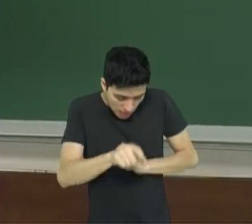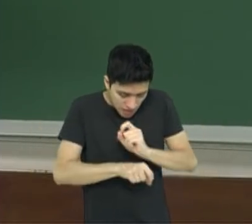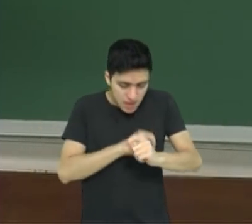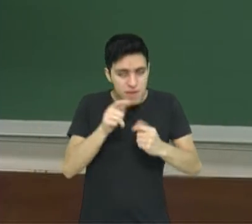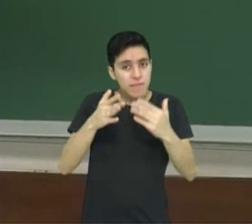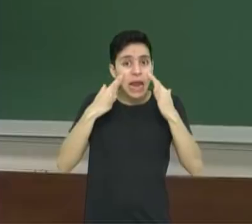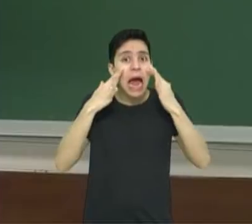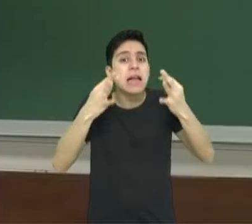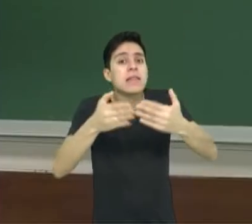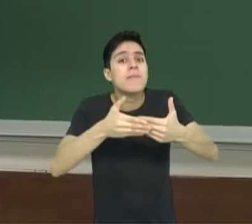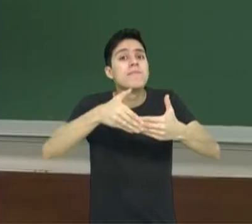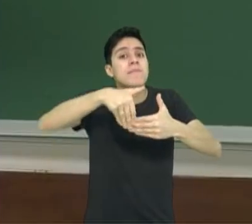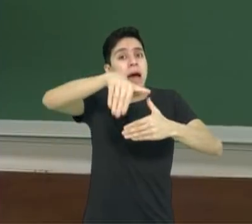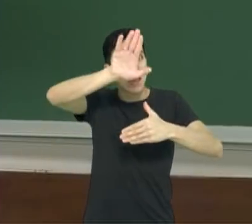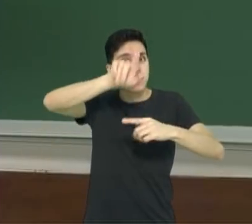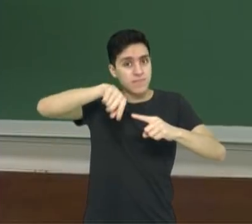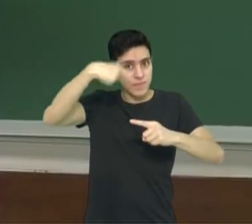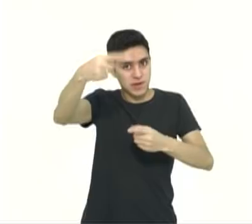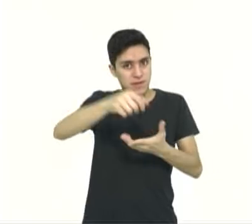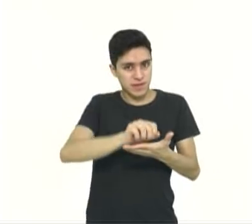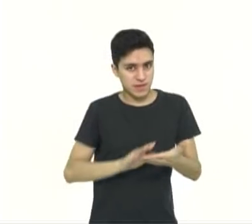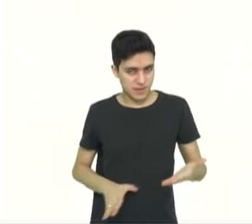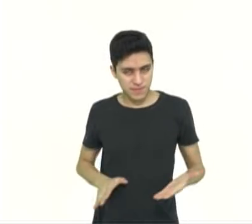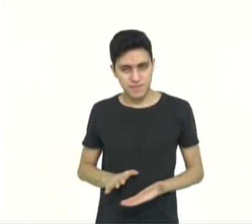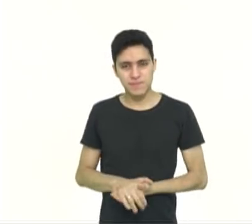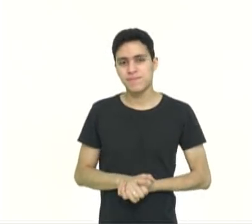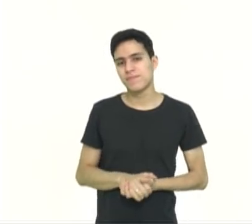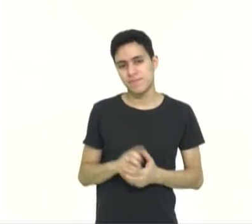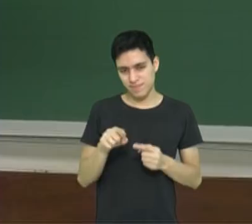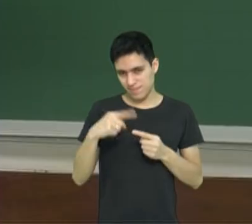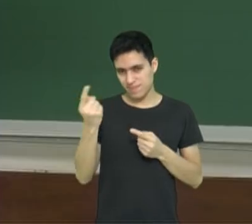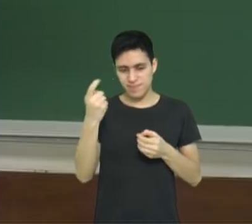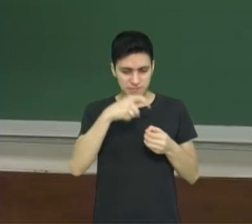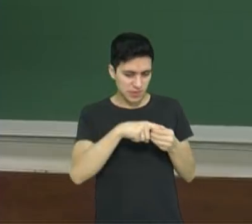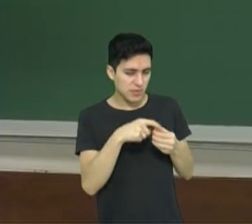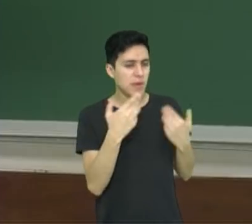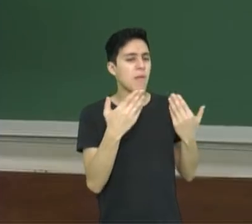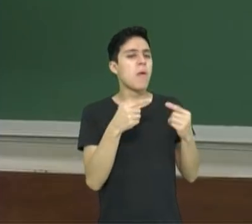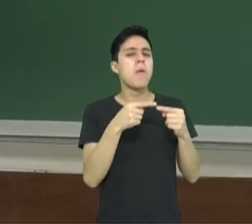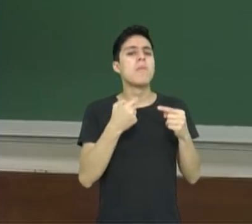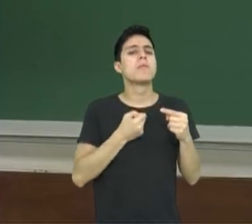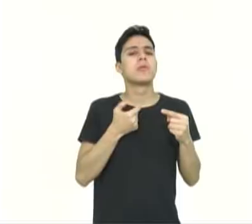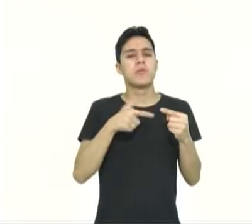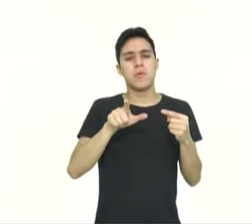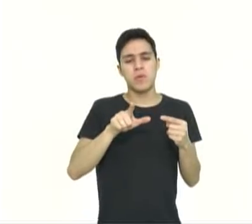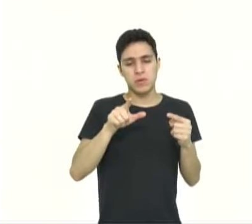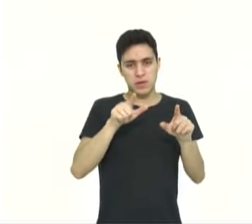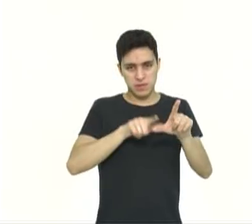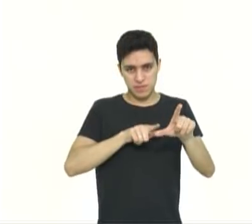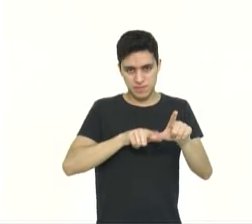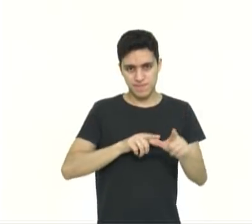nesse detalhe, tá bom? Então copia aí que nós já vamos determinar a outra letra.